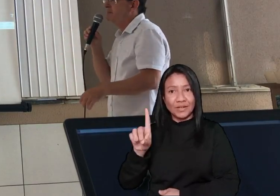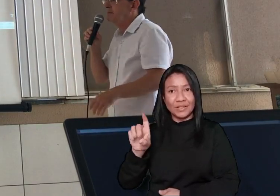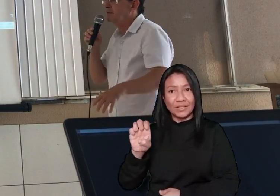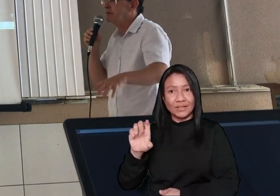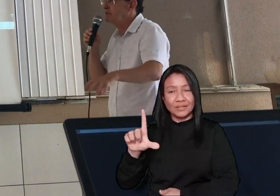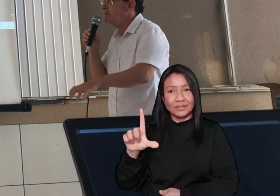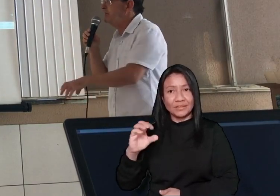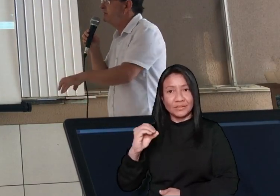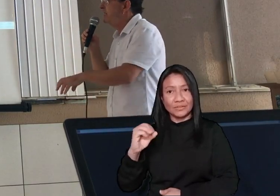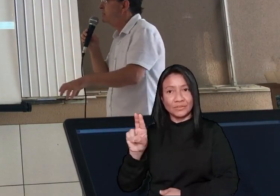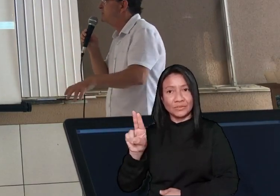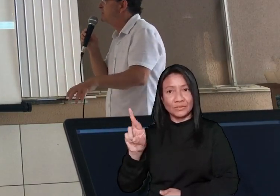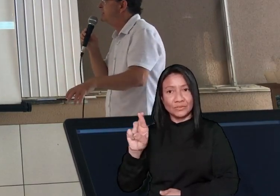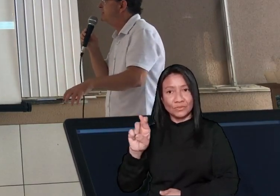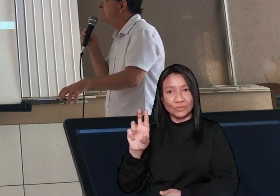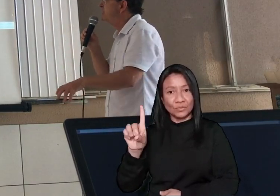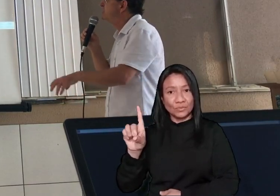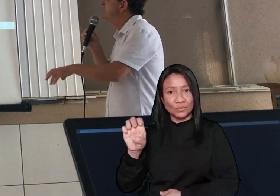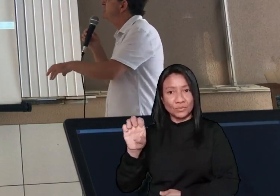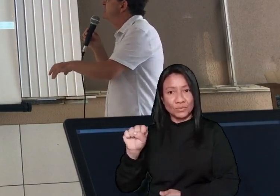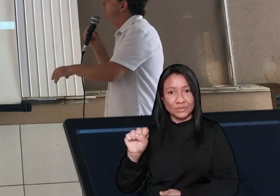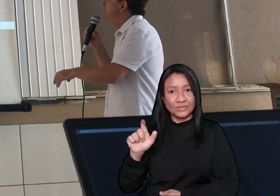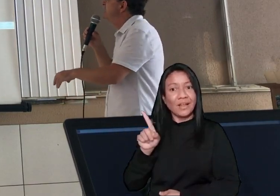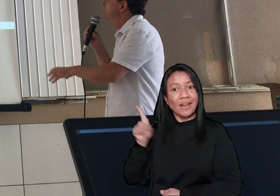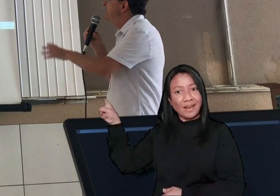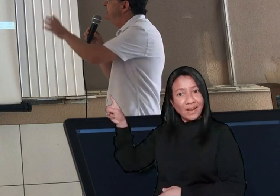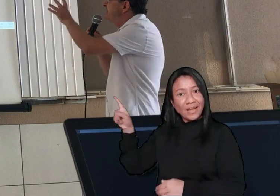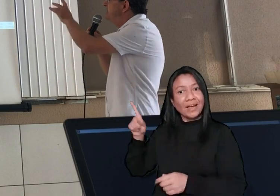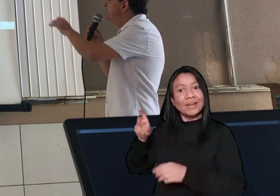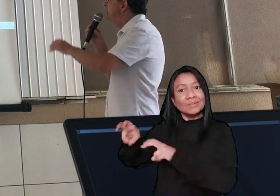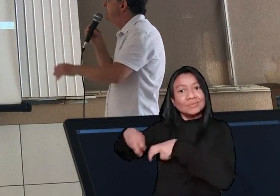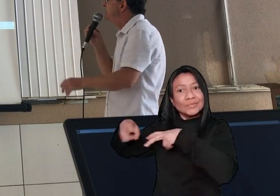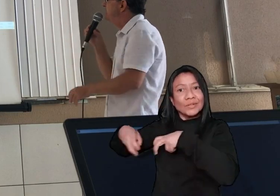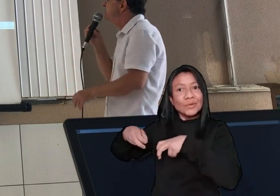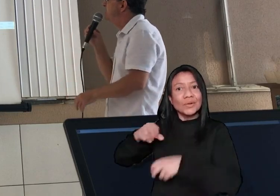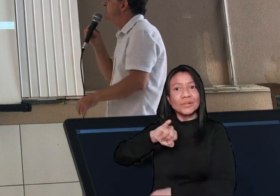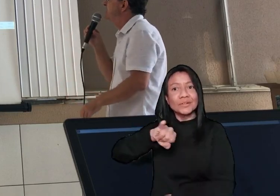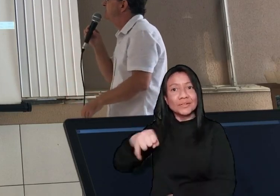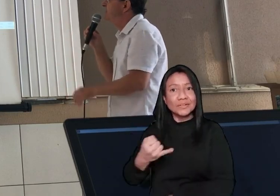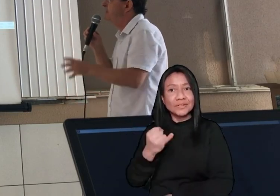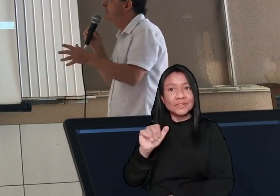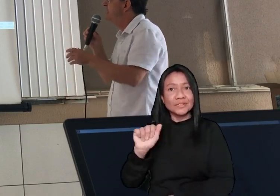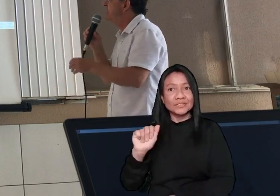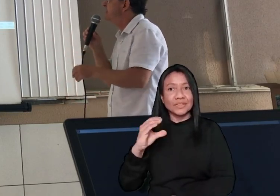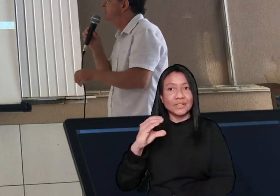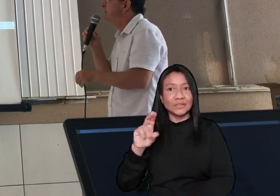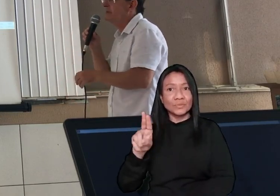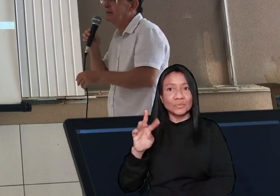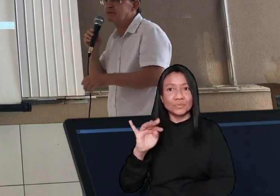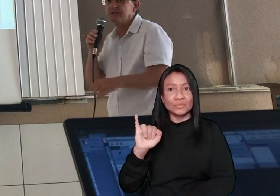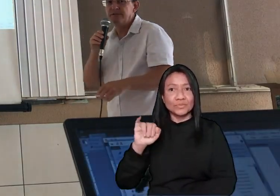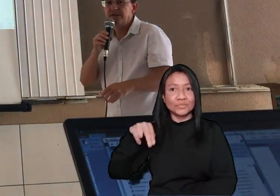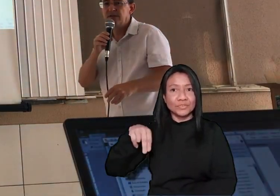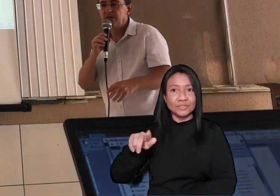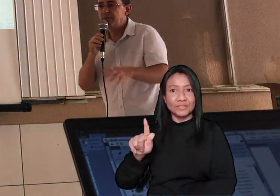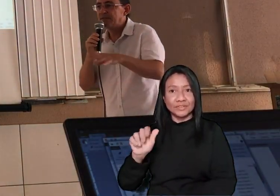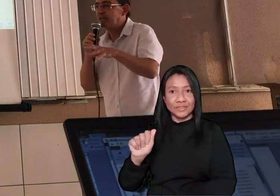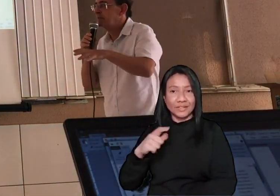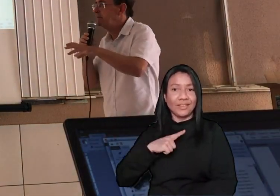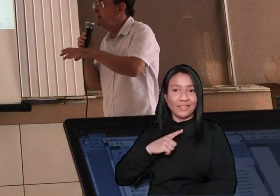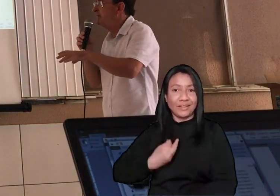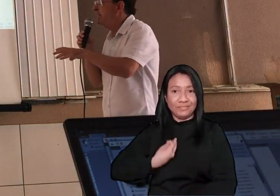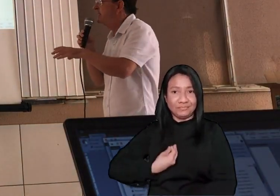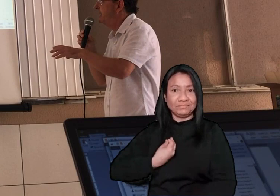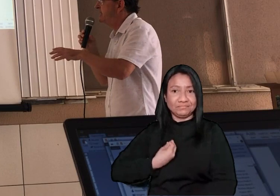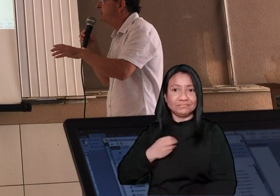tem um riozinho, um riachozinho embaixo, e daí em cima tem essa gruta. A prefeitura, inclusive, no ano